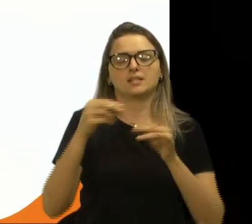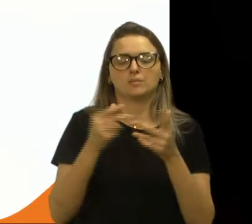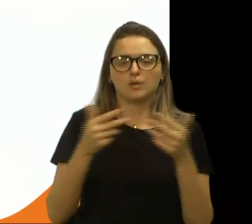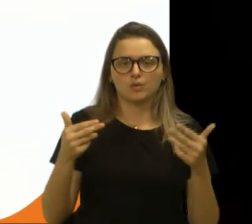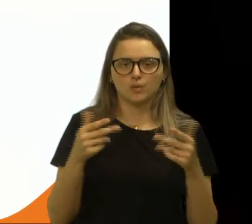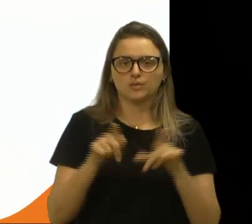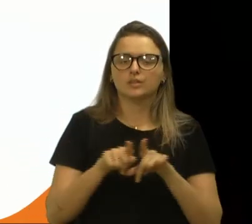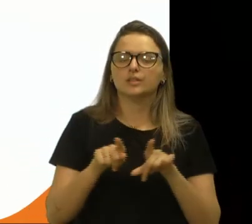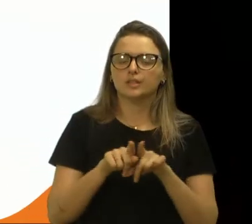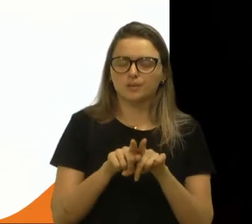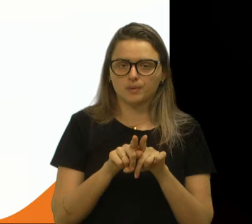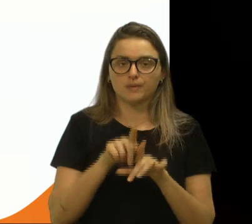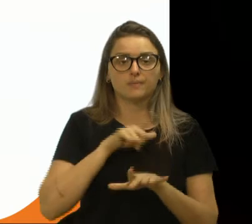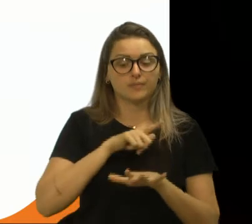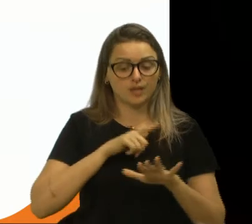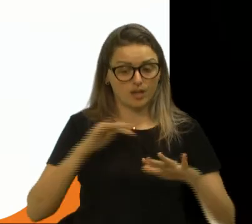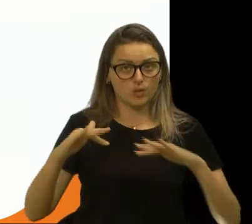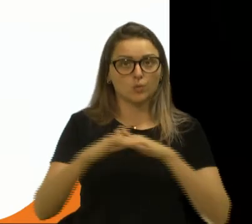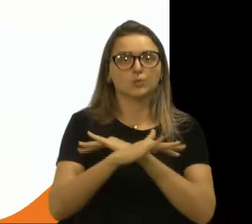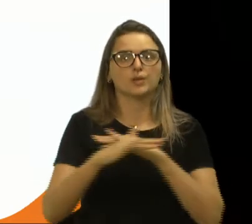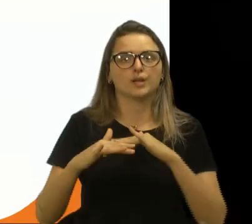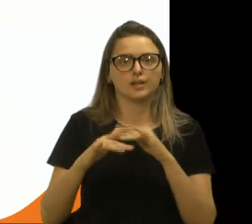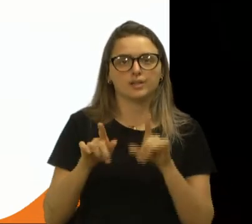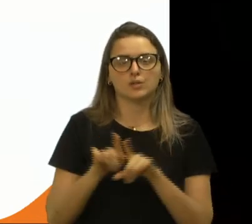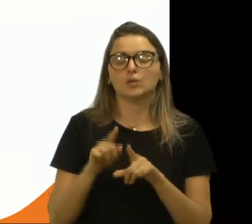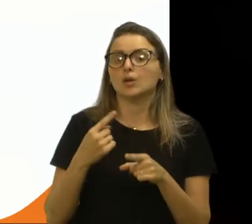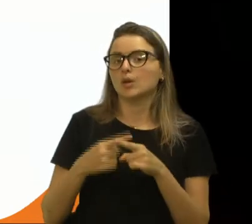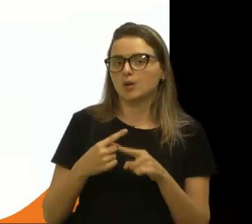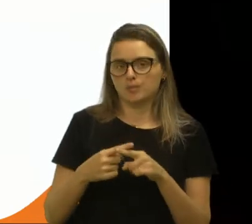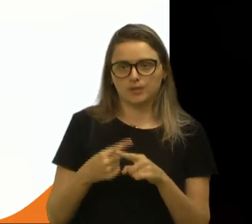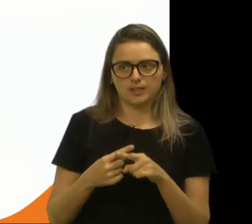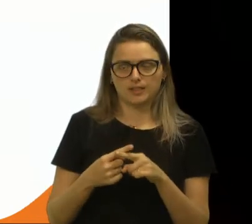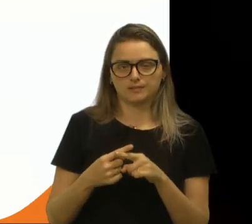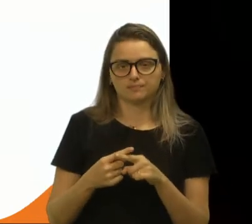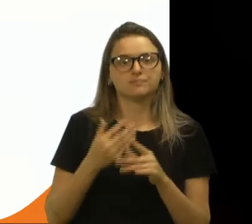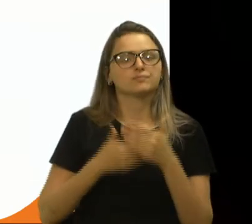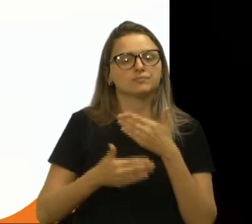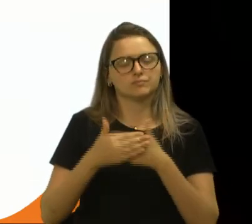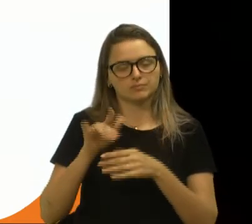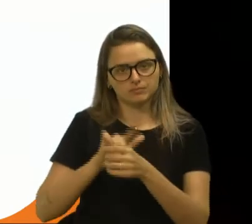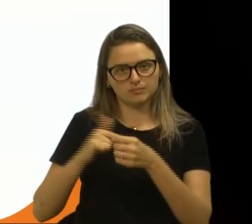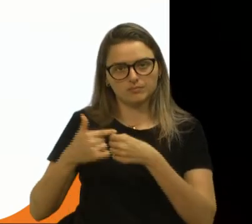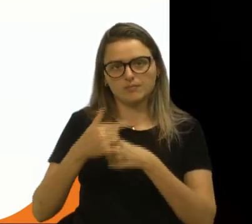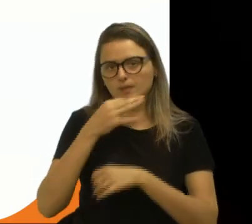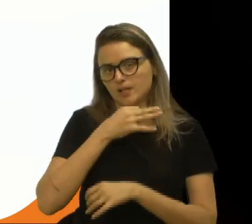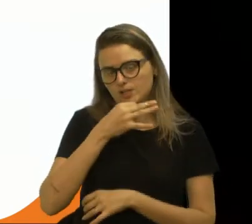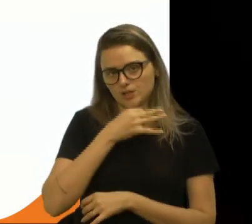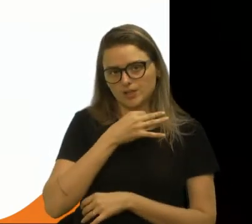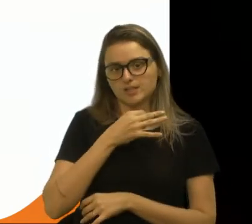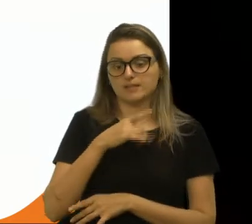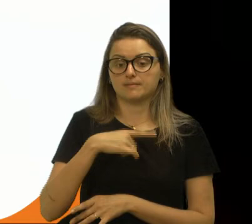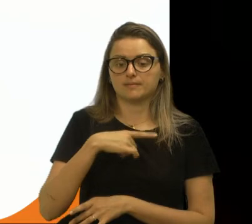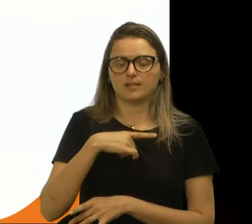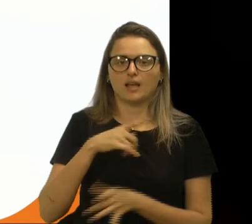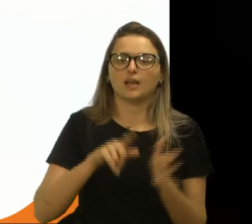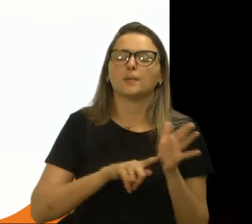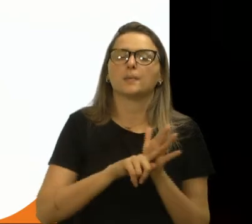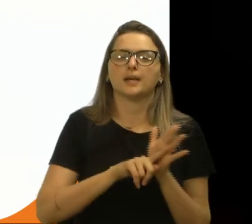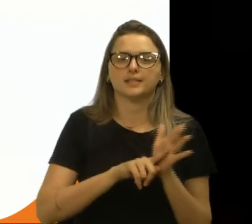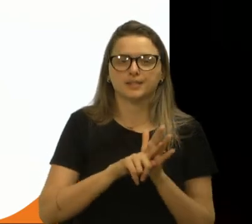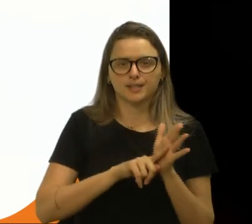inclui também a questão do trânsito, porque, sem dúvida, a cidade de Caxias do Sul tem dado, sim, né,